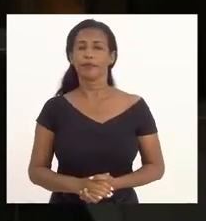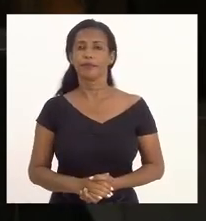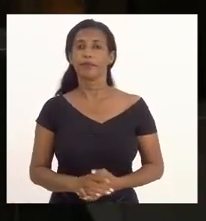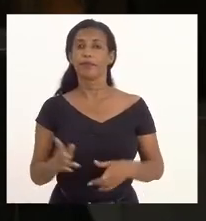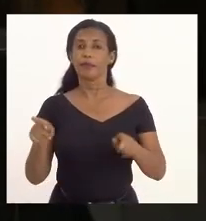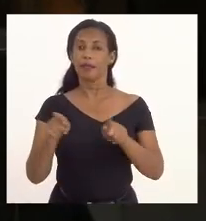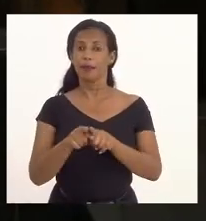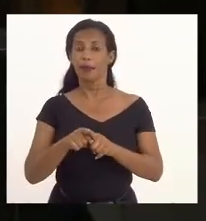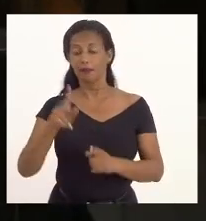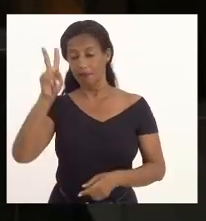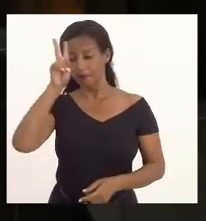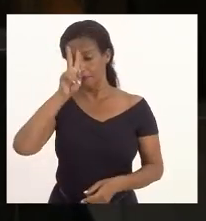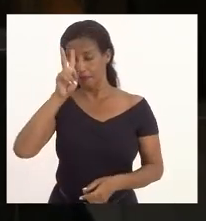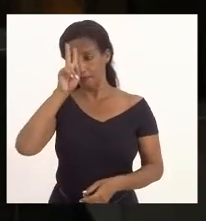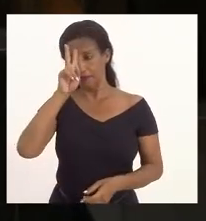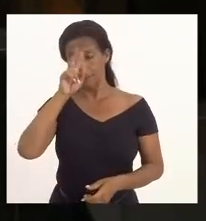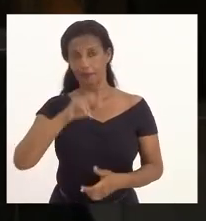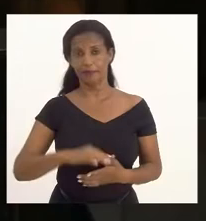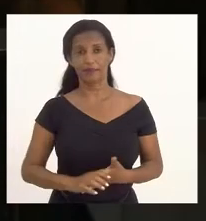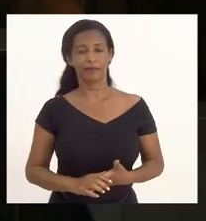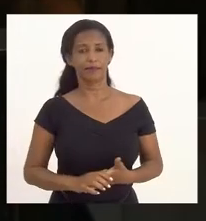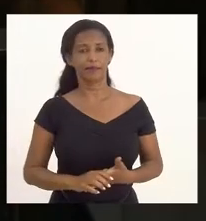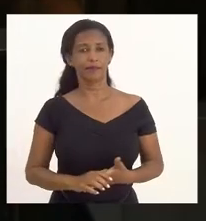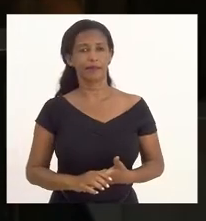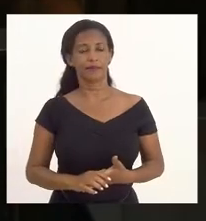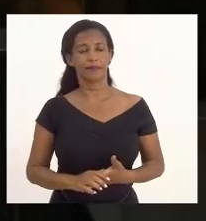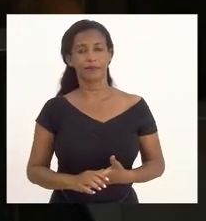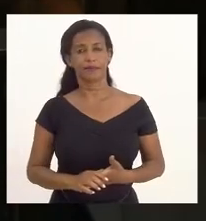Queria lembrar que ainda